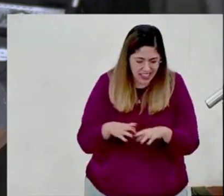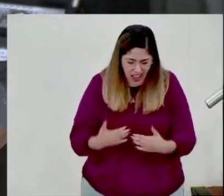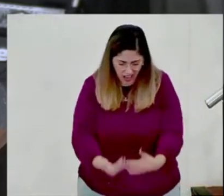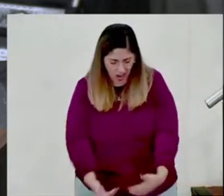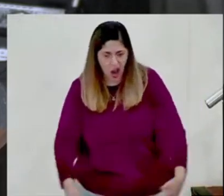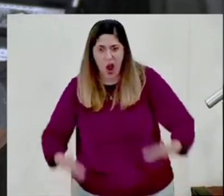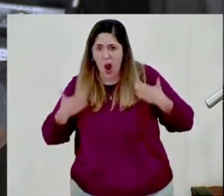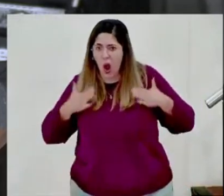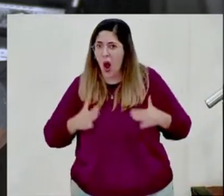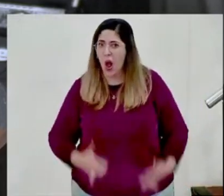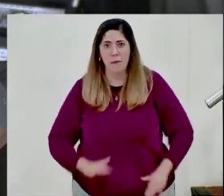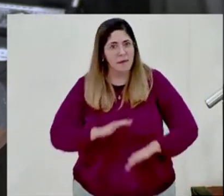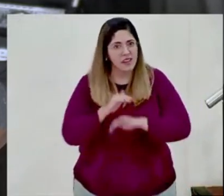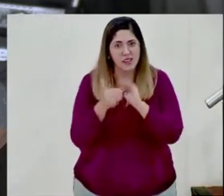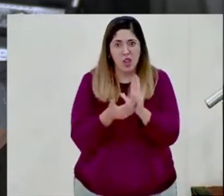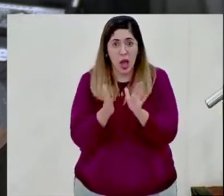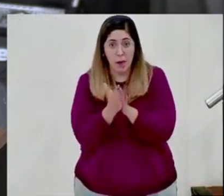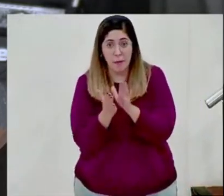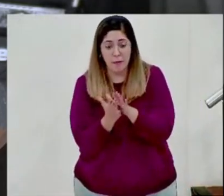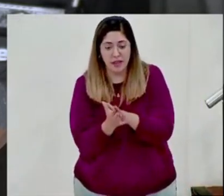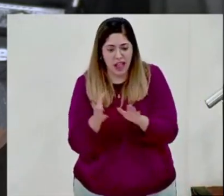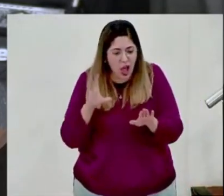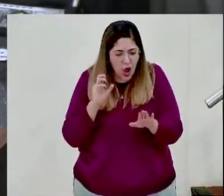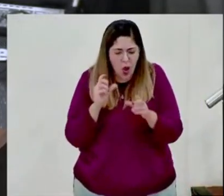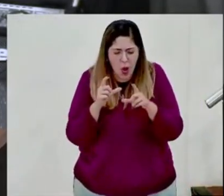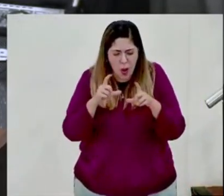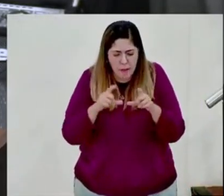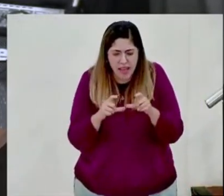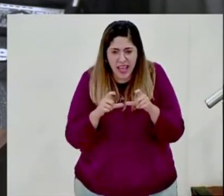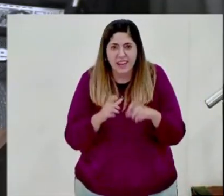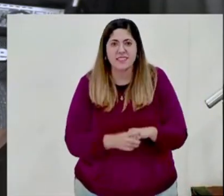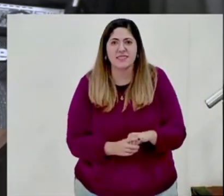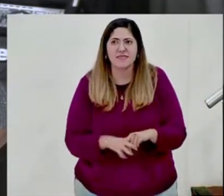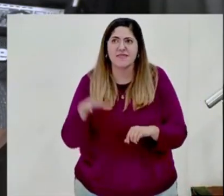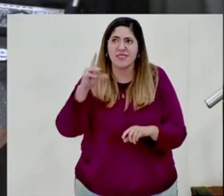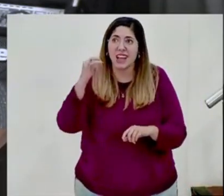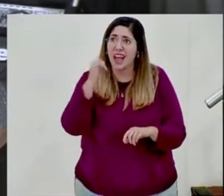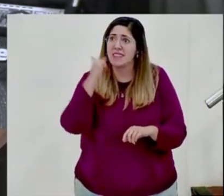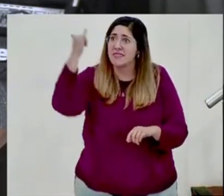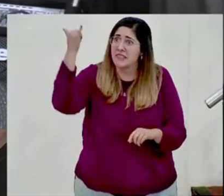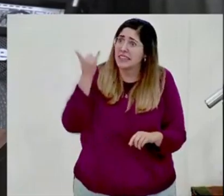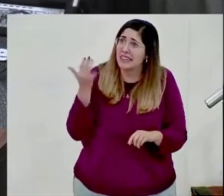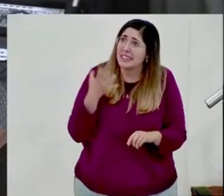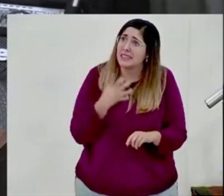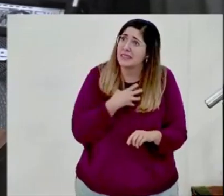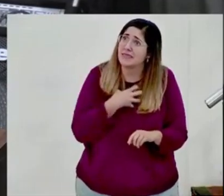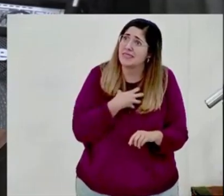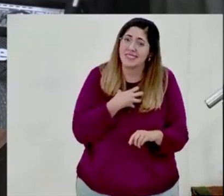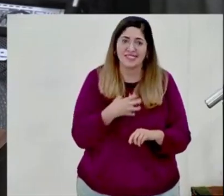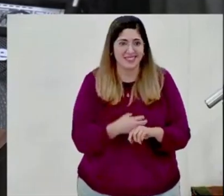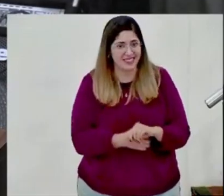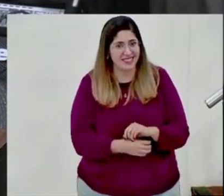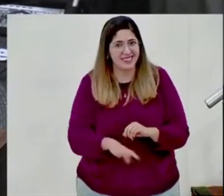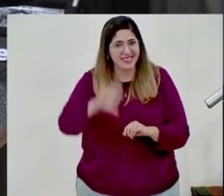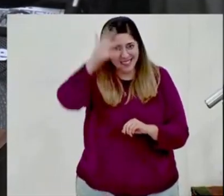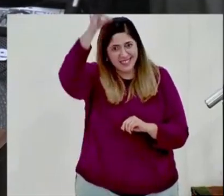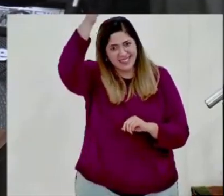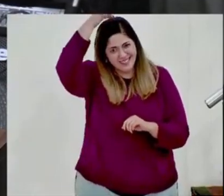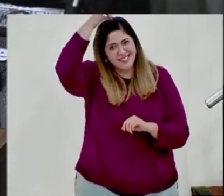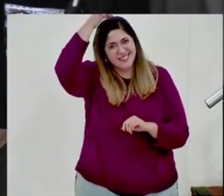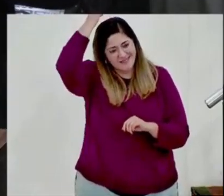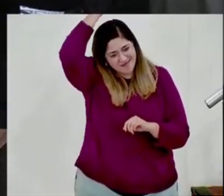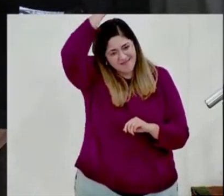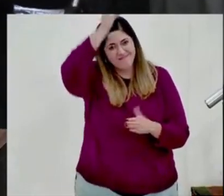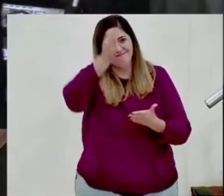estava usando, que cor que era a Bíblia, qual era o tamaninho dela, porque eu vi Deus falando comigo ali na Bíblia. Deus fala por meio do Espírito